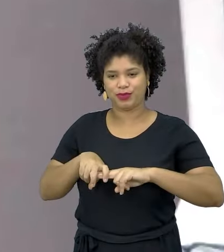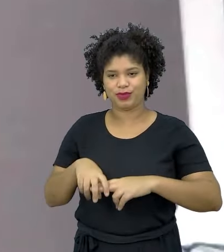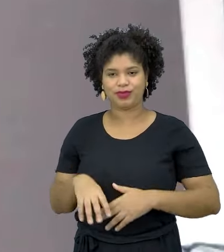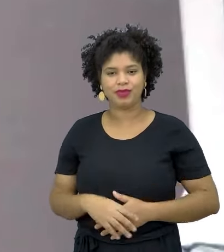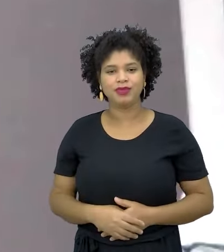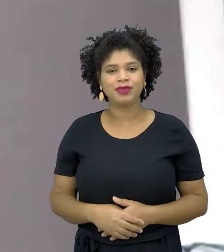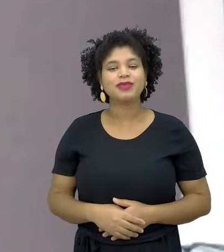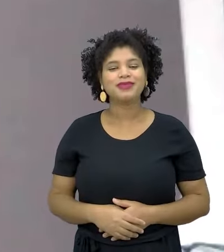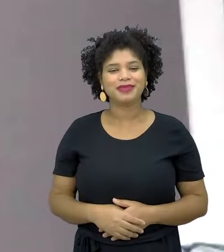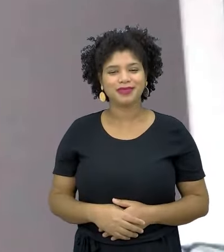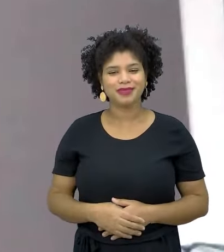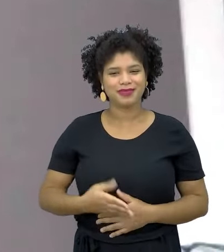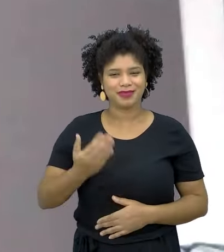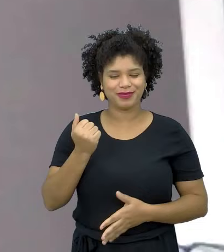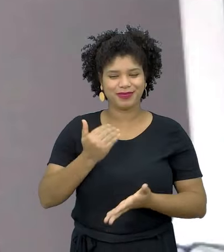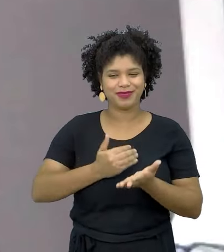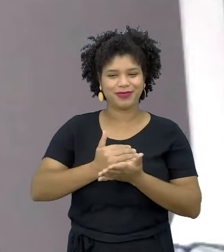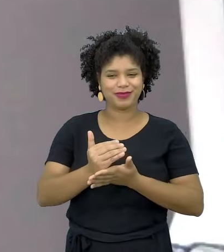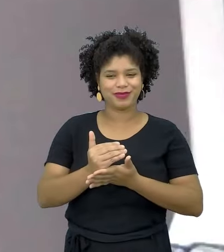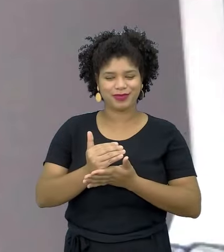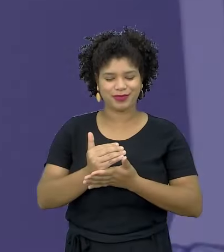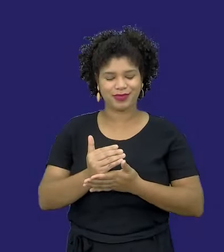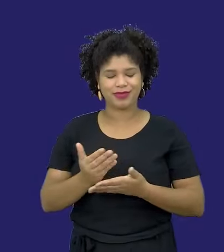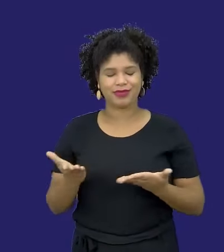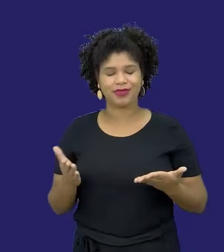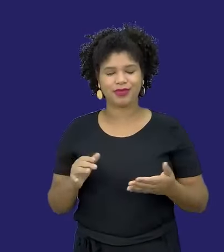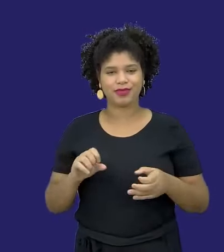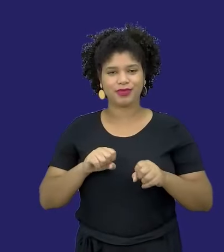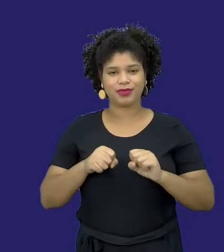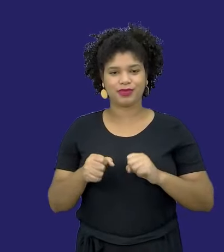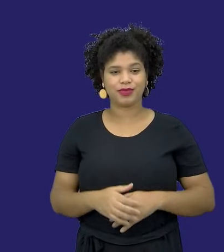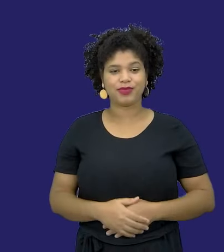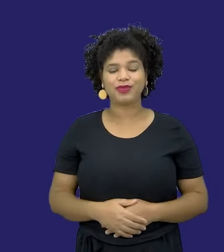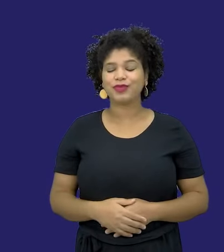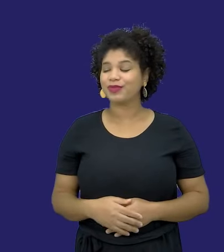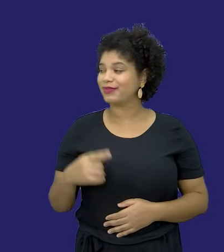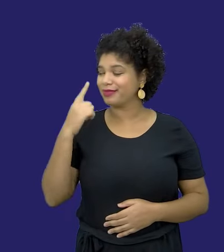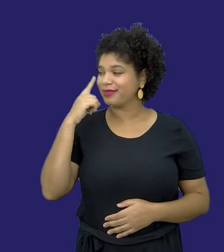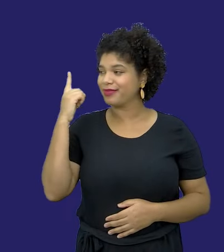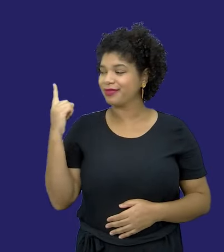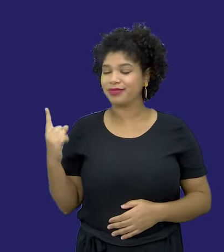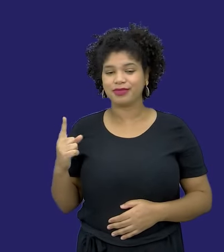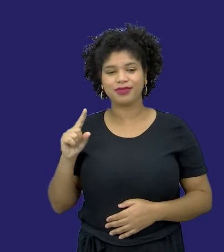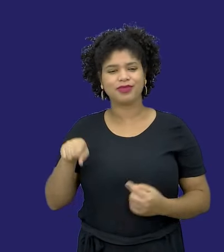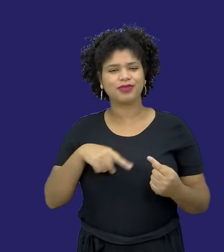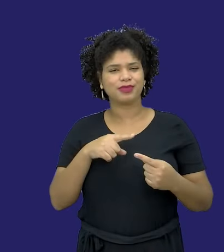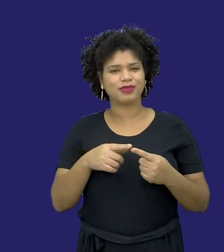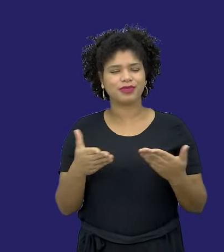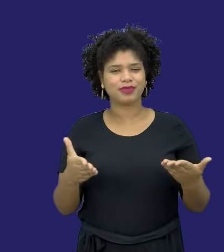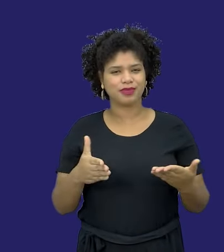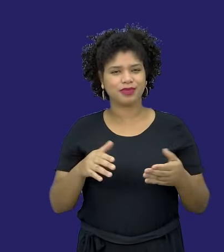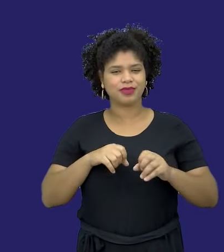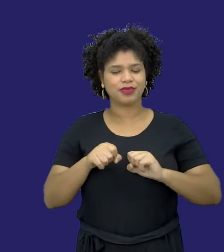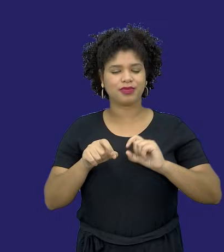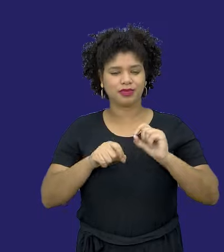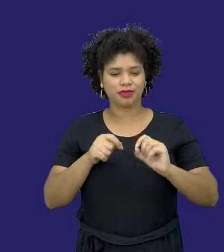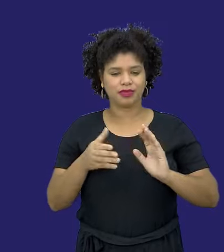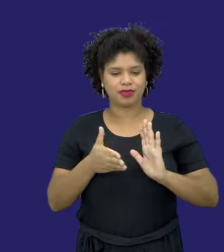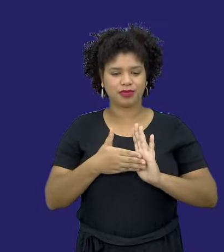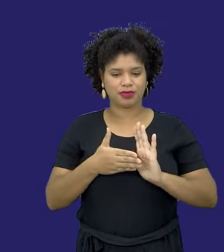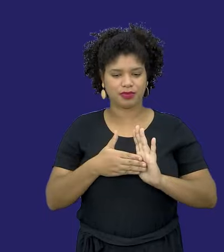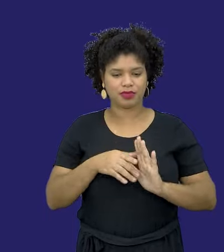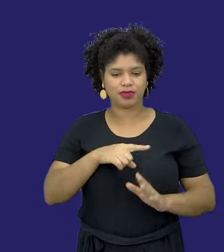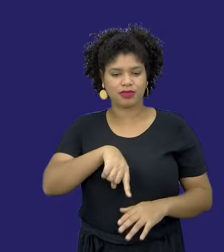E vamos dar início aí à nossa formação. E vale ressaltar que o objetivo do nosso programa é proporcionar